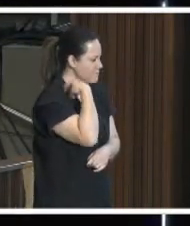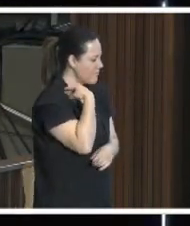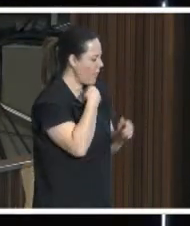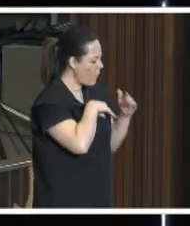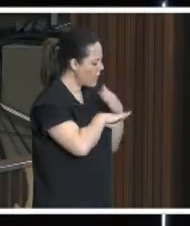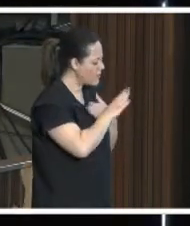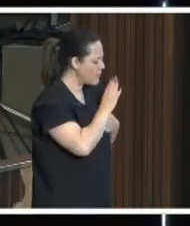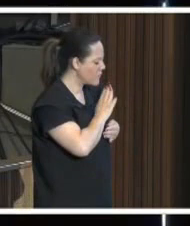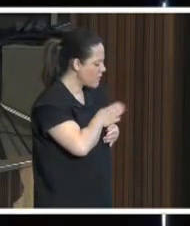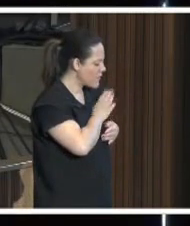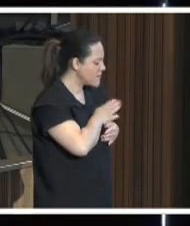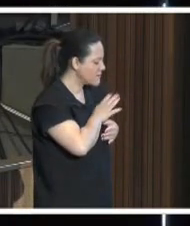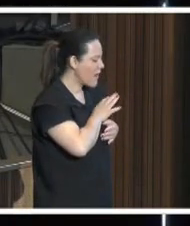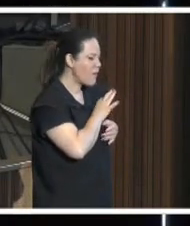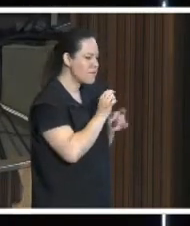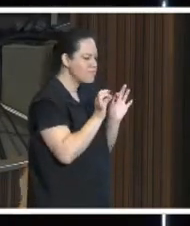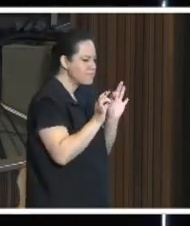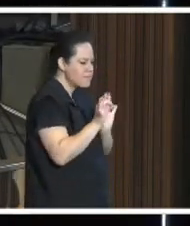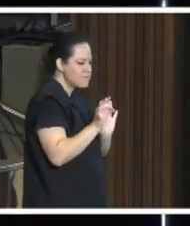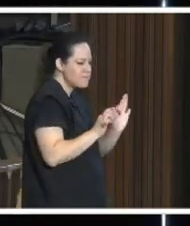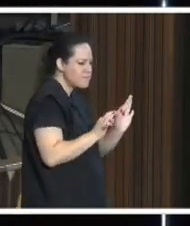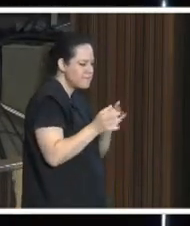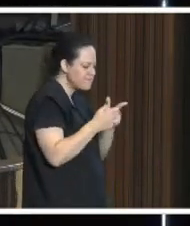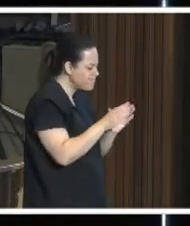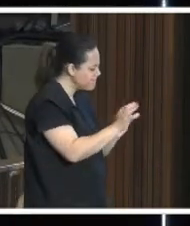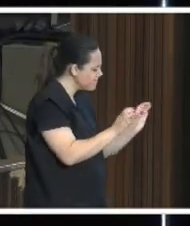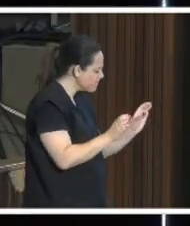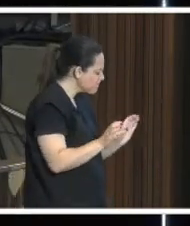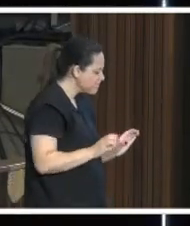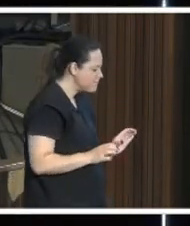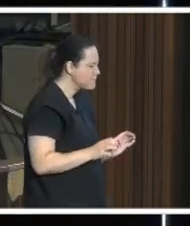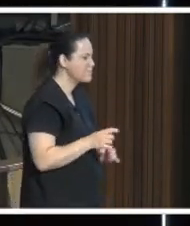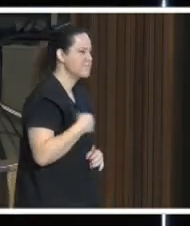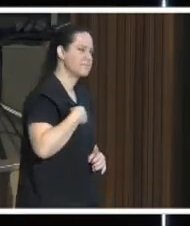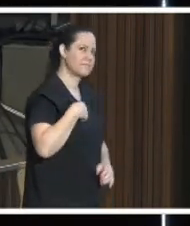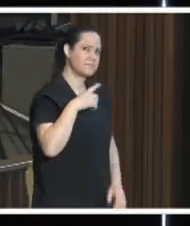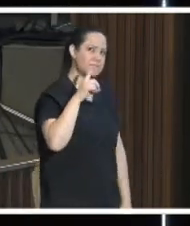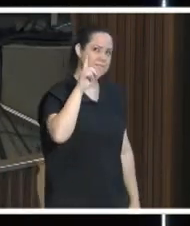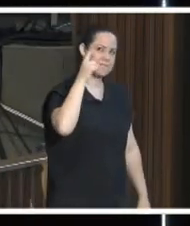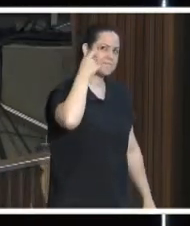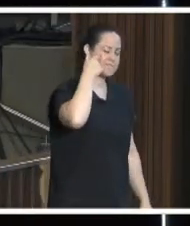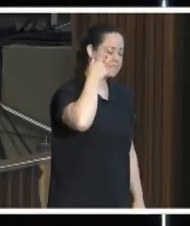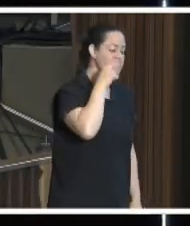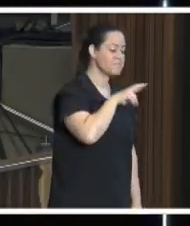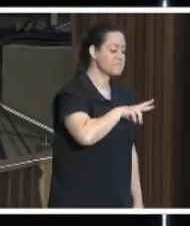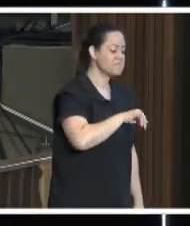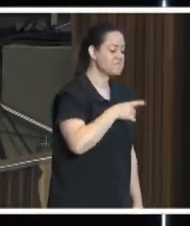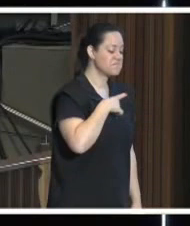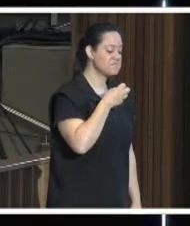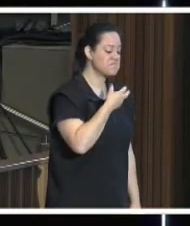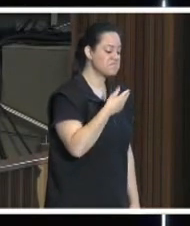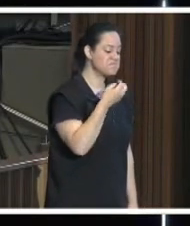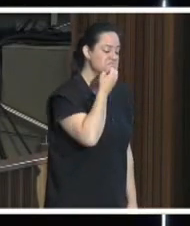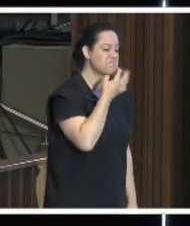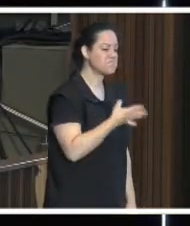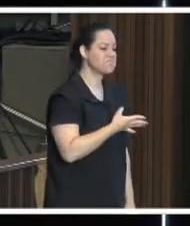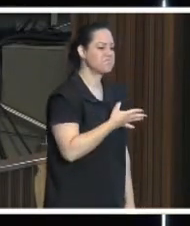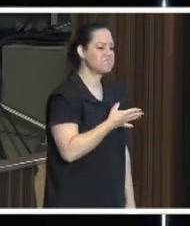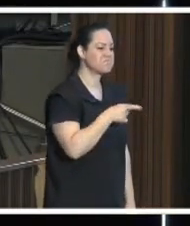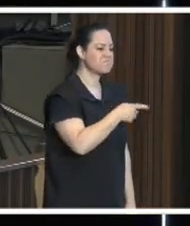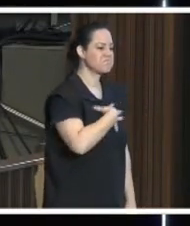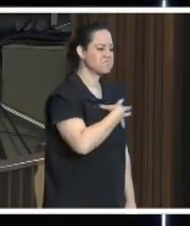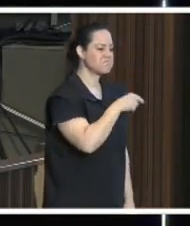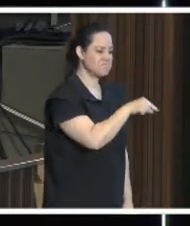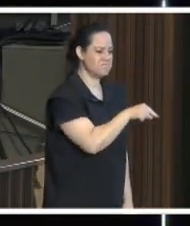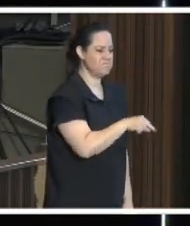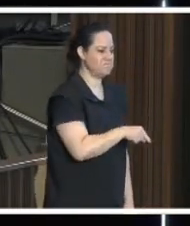e separando cada pecinha daquela, e dizendo, estou enxergando que vai sair alguma coisa boa daqui. E às vezes